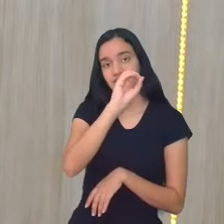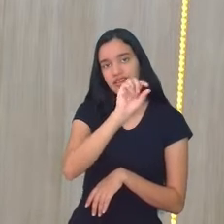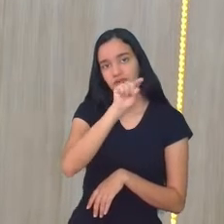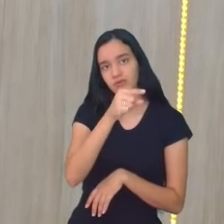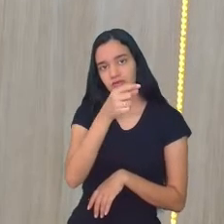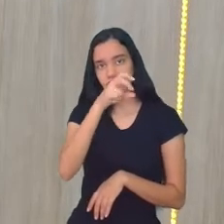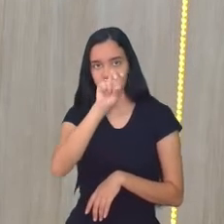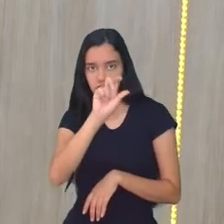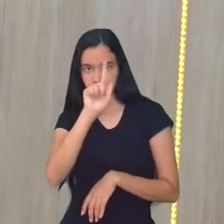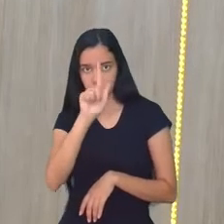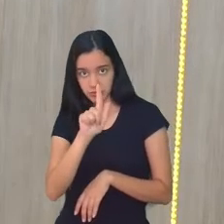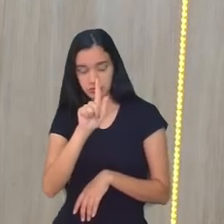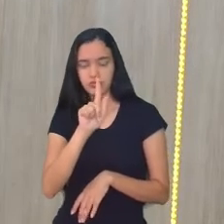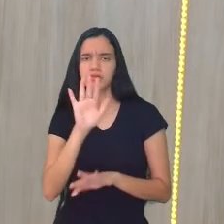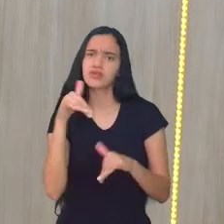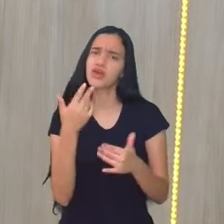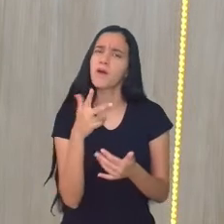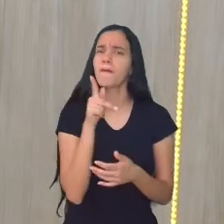professora,